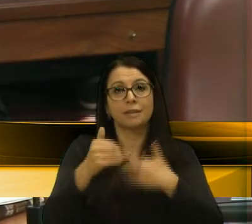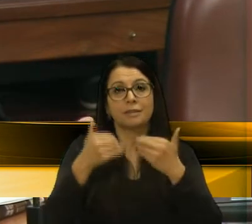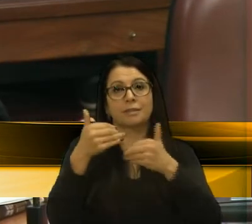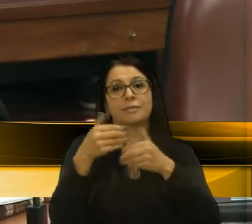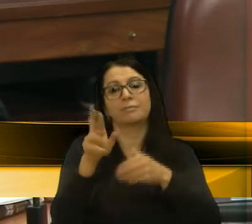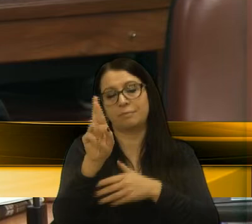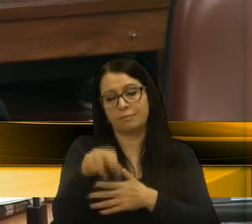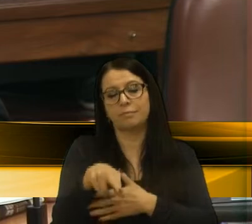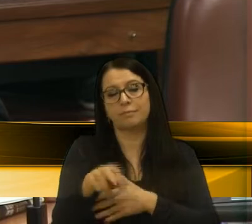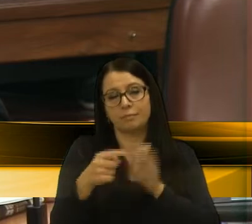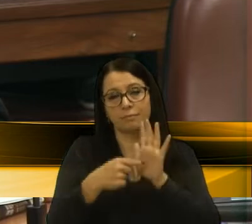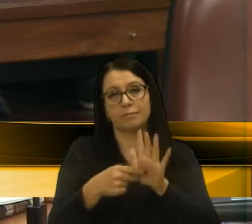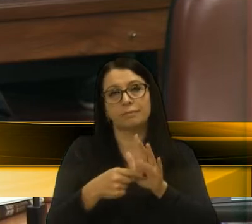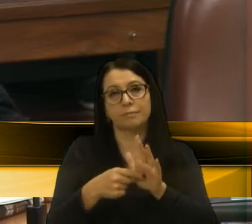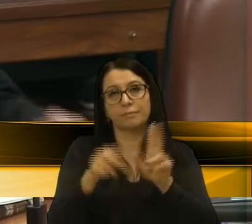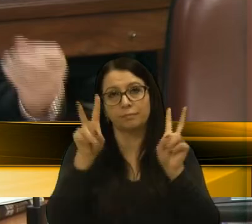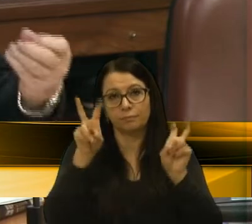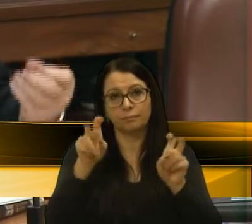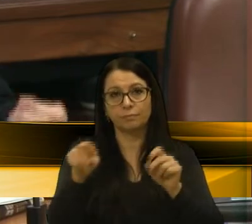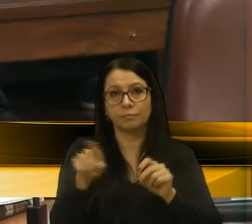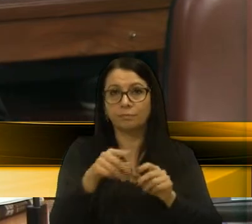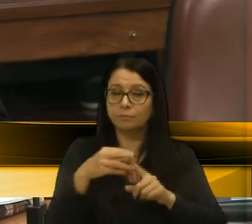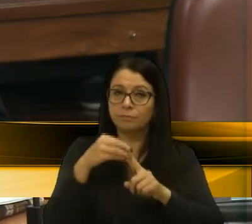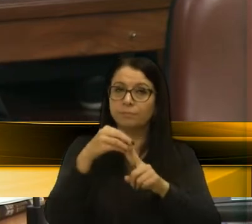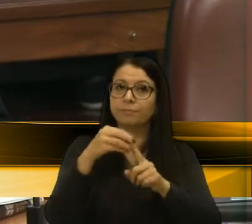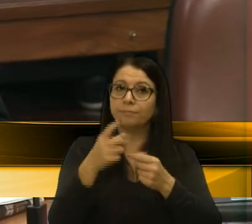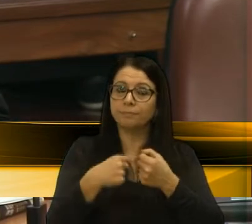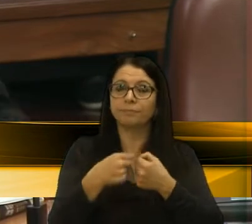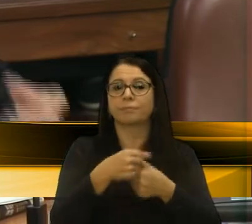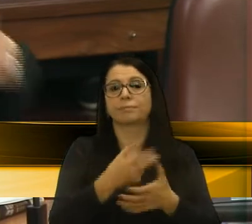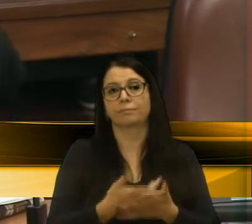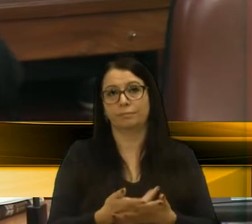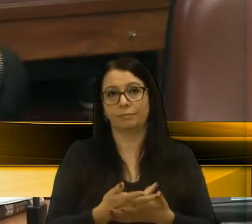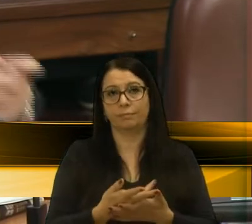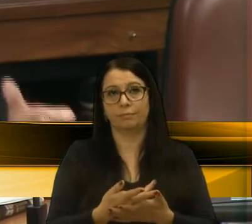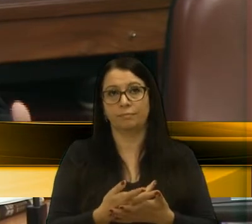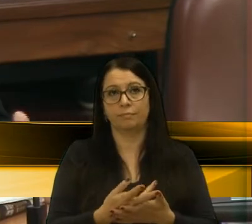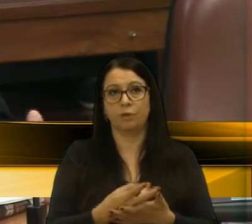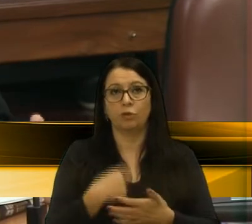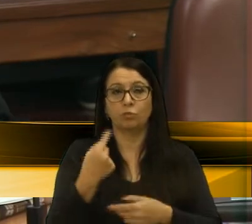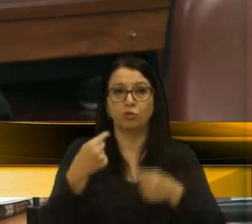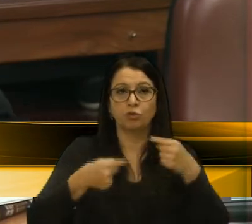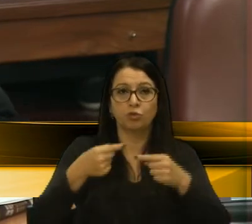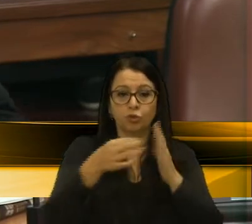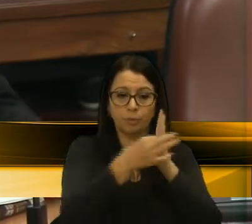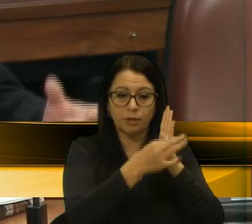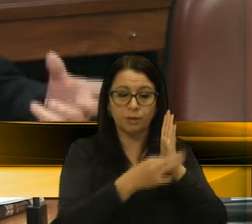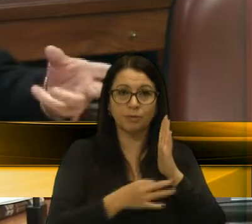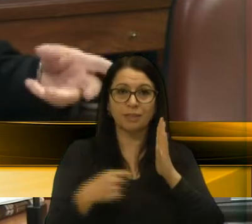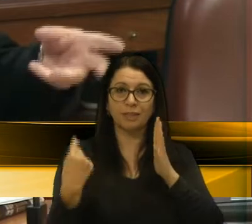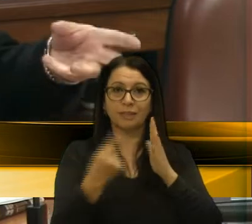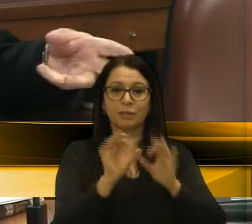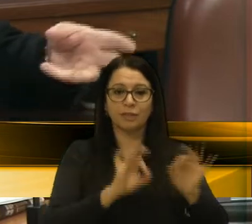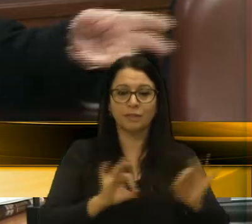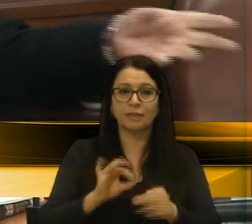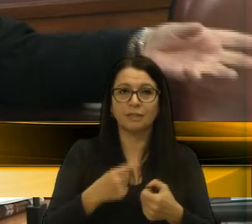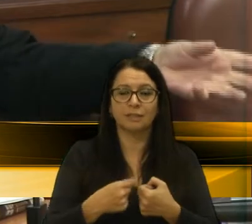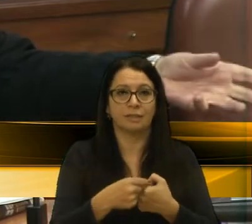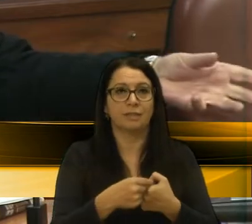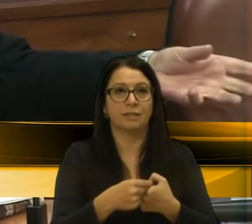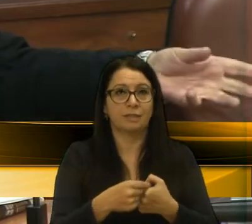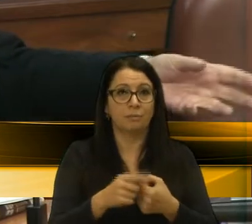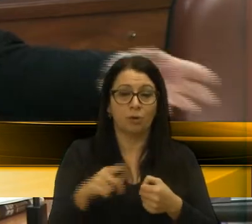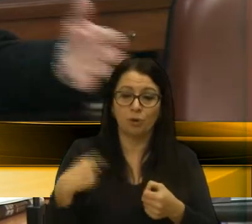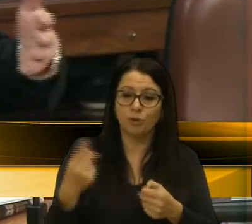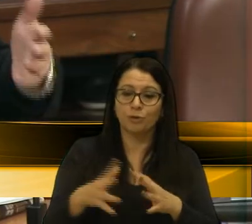tem razão em levantar o assunto. Caxias é a principal cidade. Nós estamos discutindo plano diretor, nós hoje já estamos conurbados